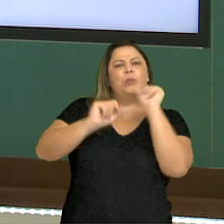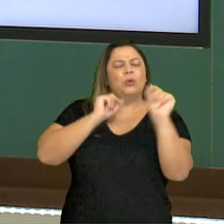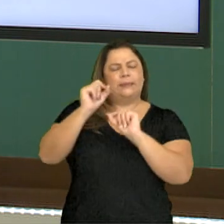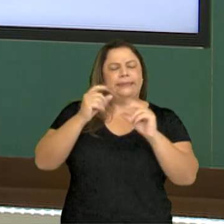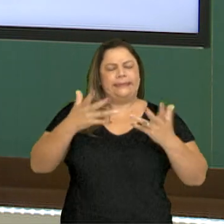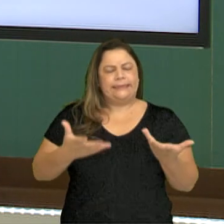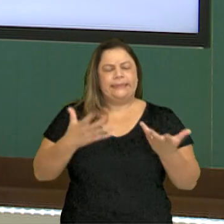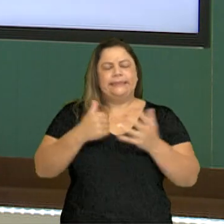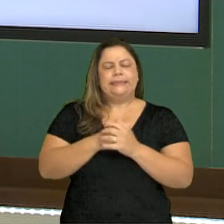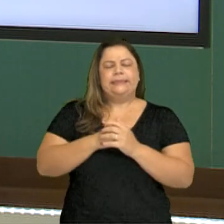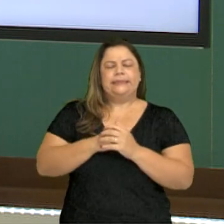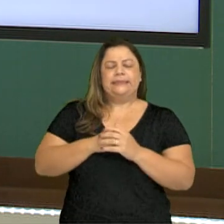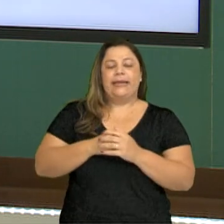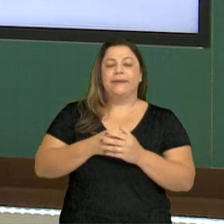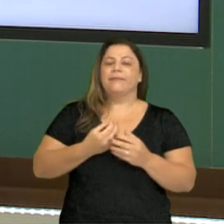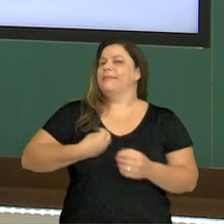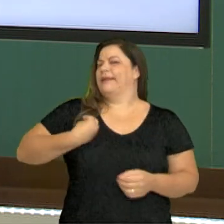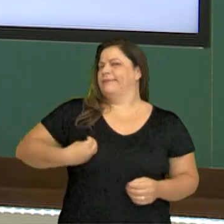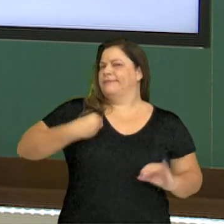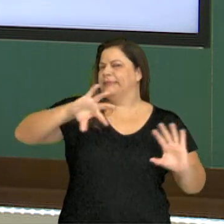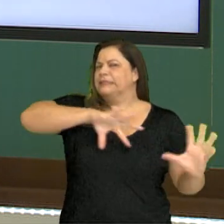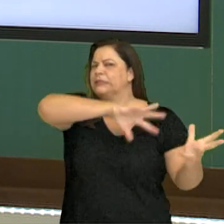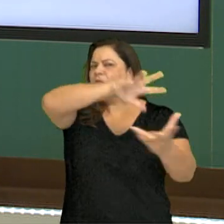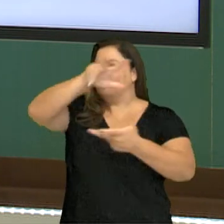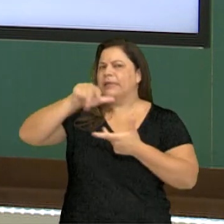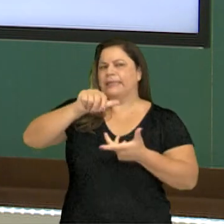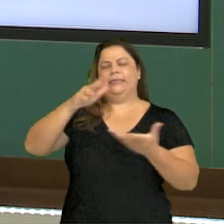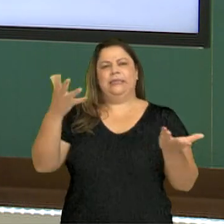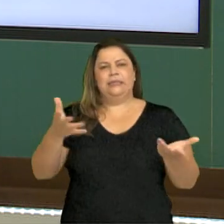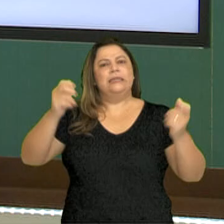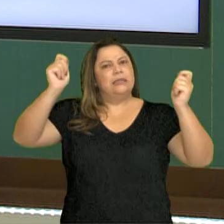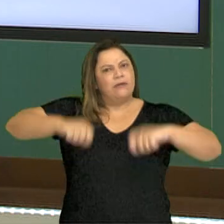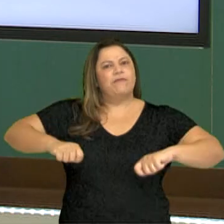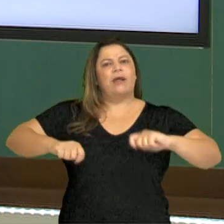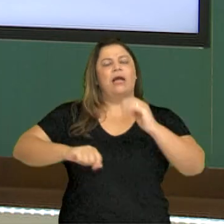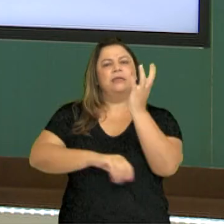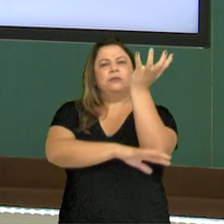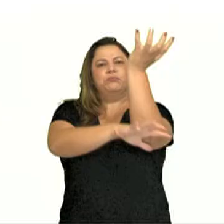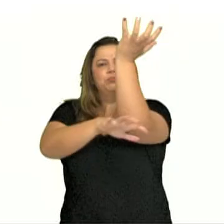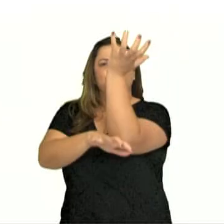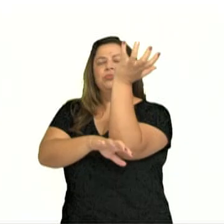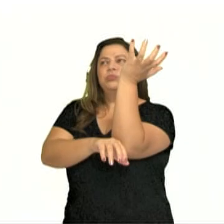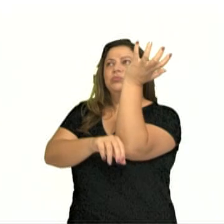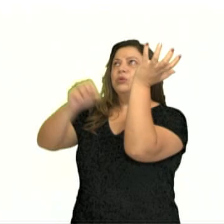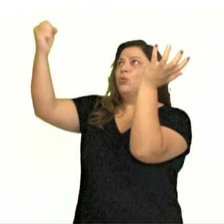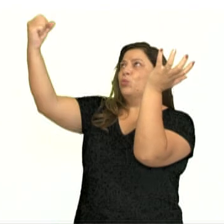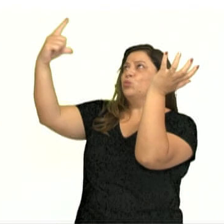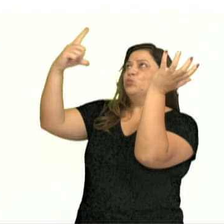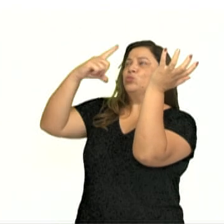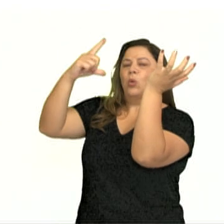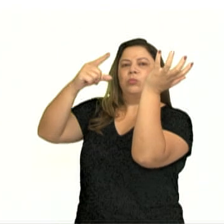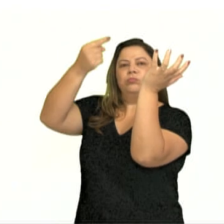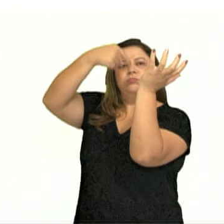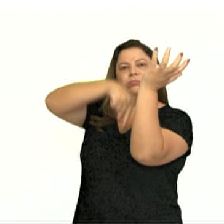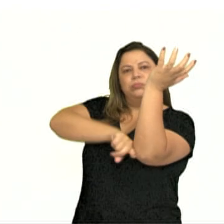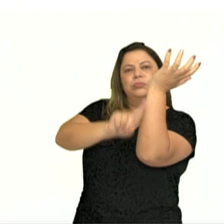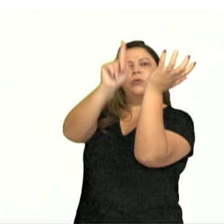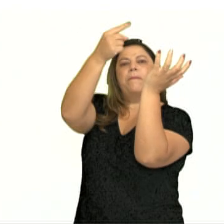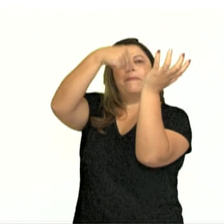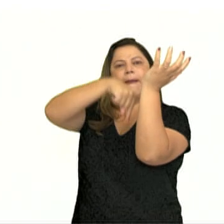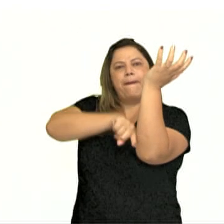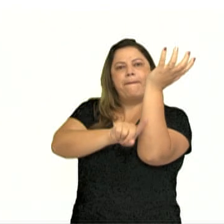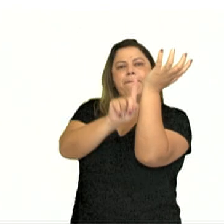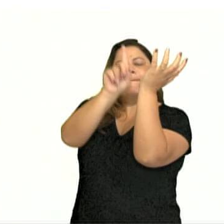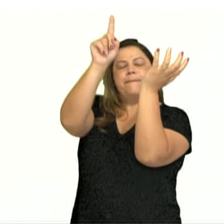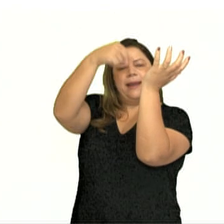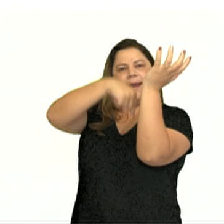vida no planeta? Então, os seres que realizam a fotossíntese, ou seja, fotossintetizantes, são a base da